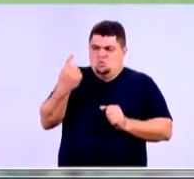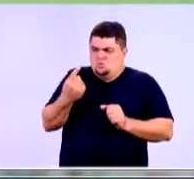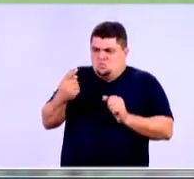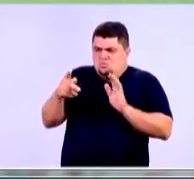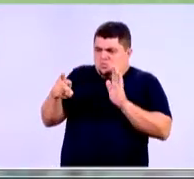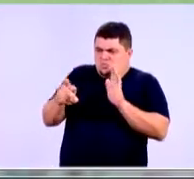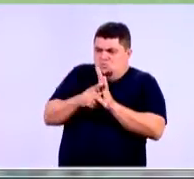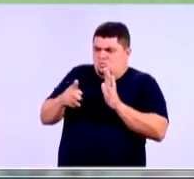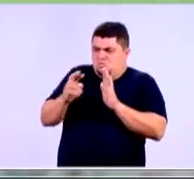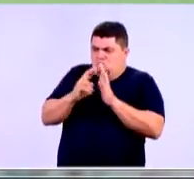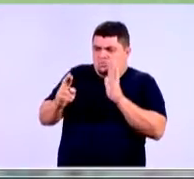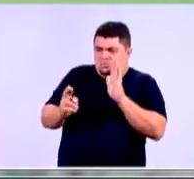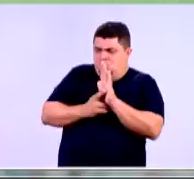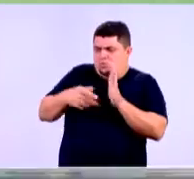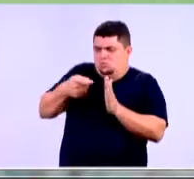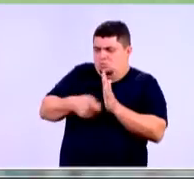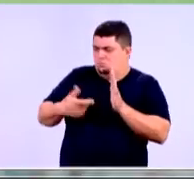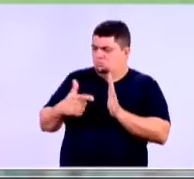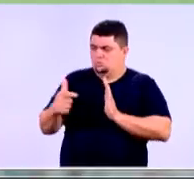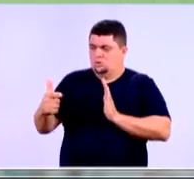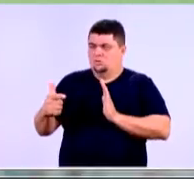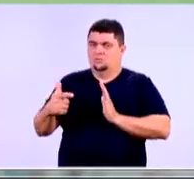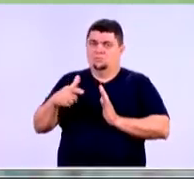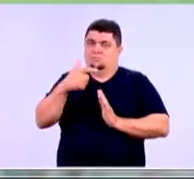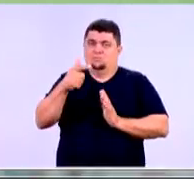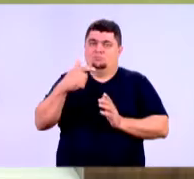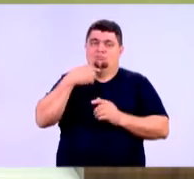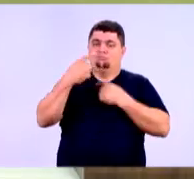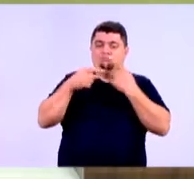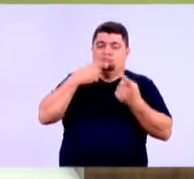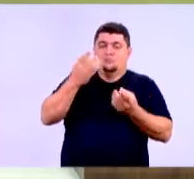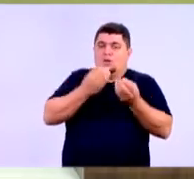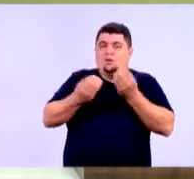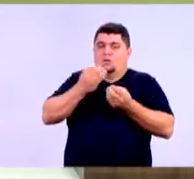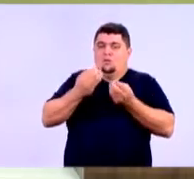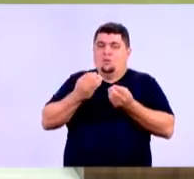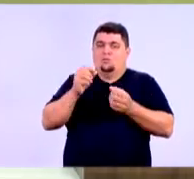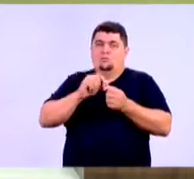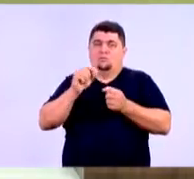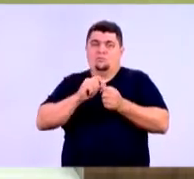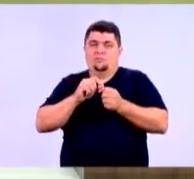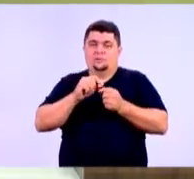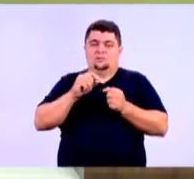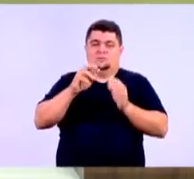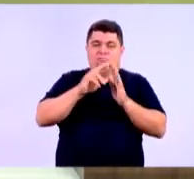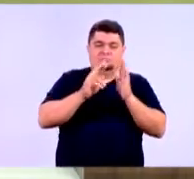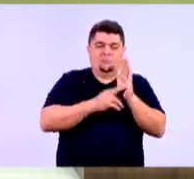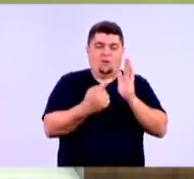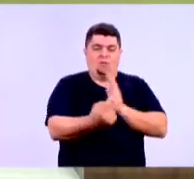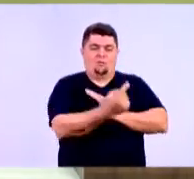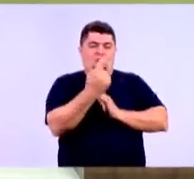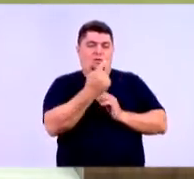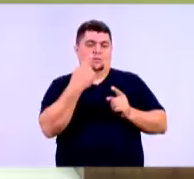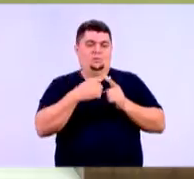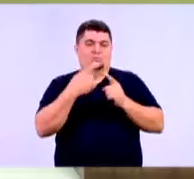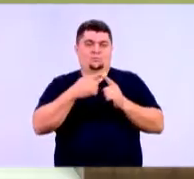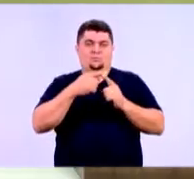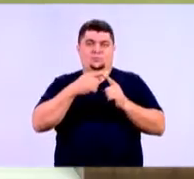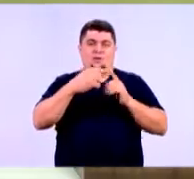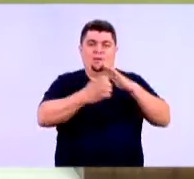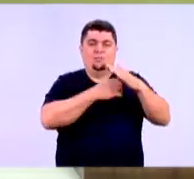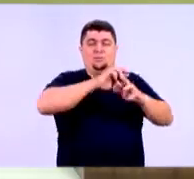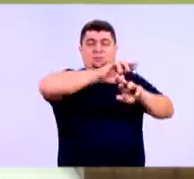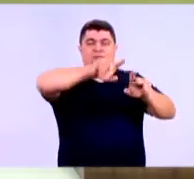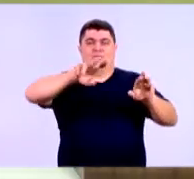de fazer gestão de risco? Exatamente, você não tem como padronizar a gestão de risco porque as instituições são diferentes,